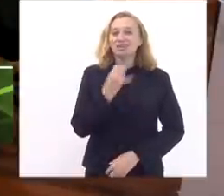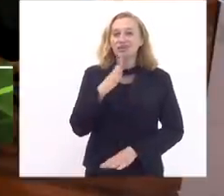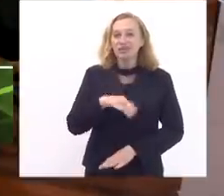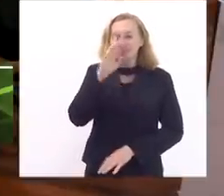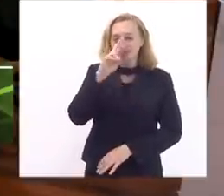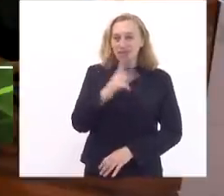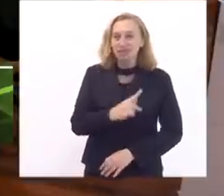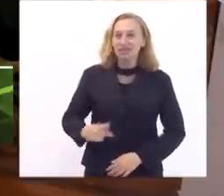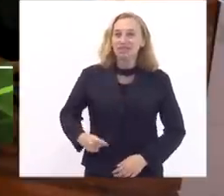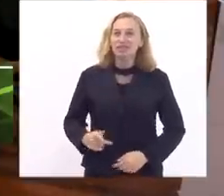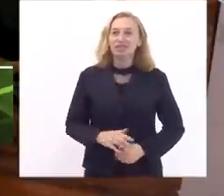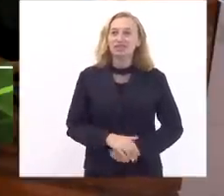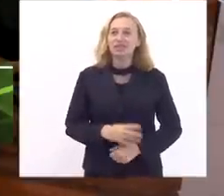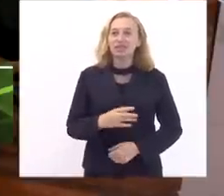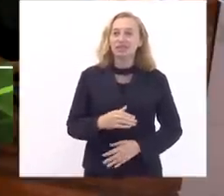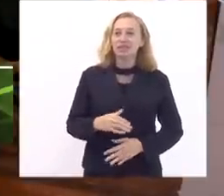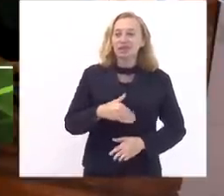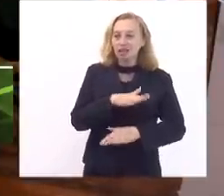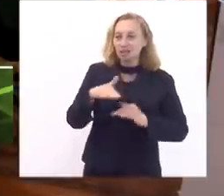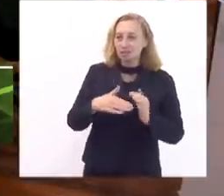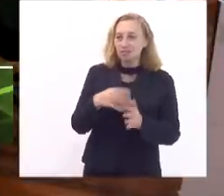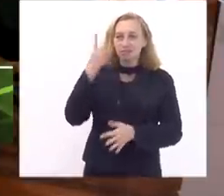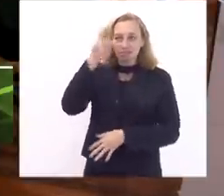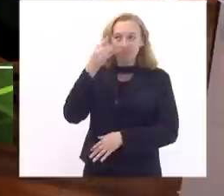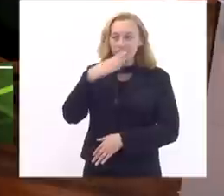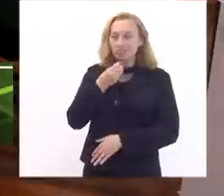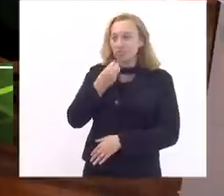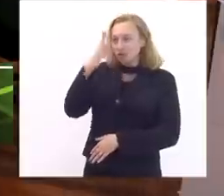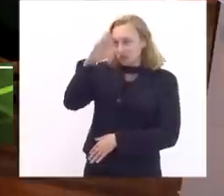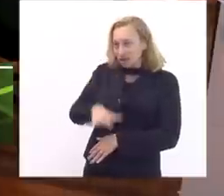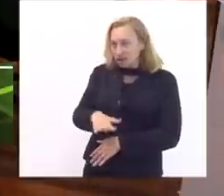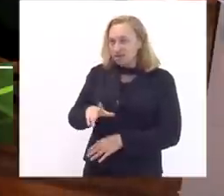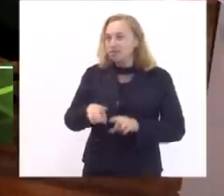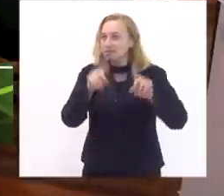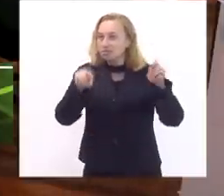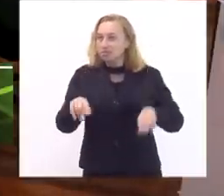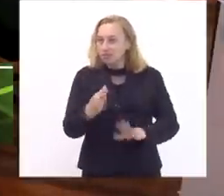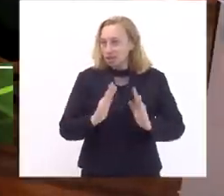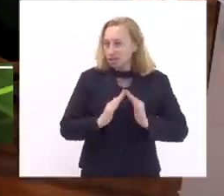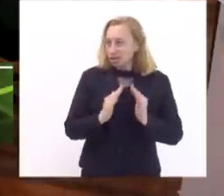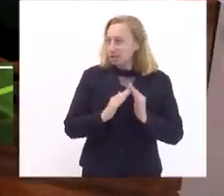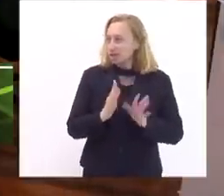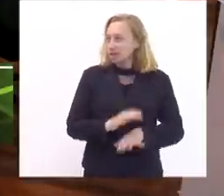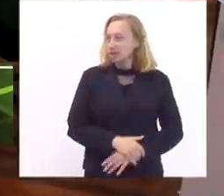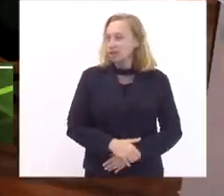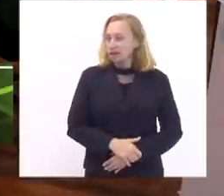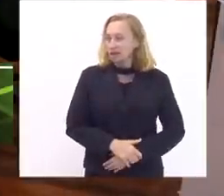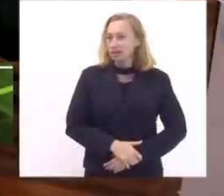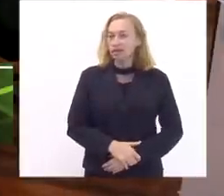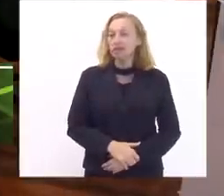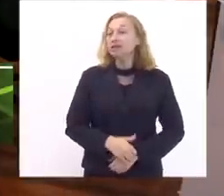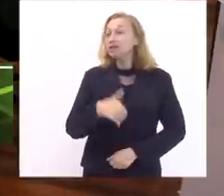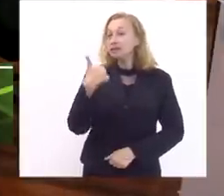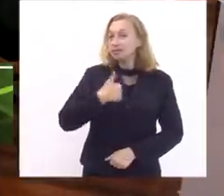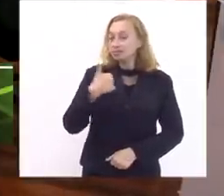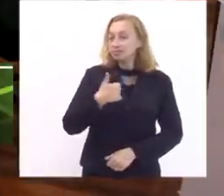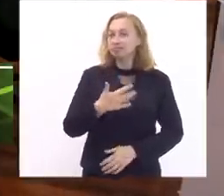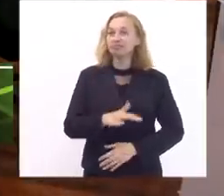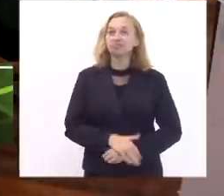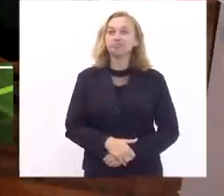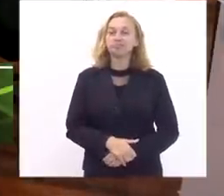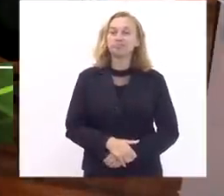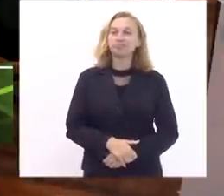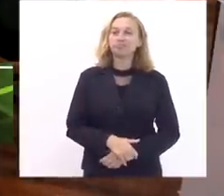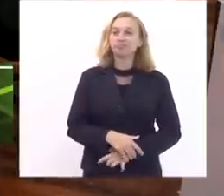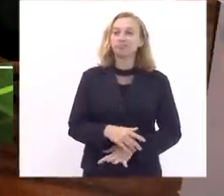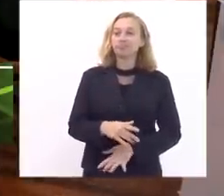presidente. Boa tarde a todos os deputados e deputadas, funcionários dessa casa. Primeiro, faço nas